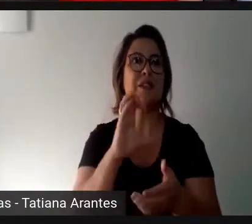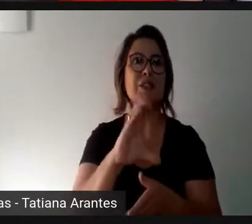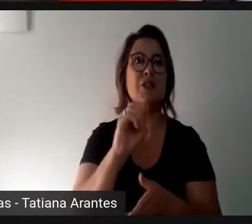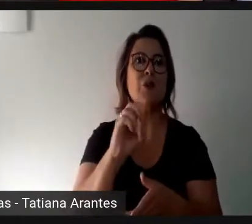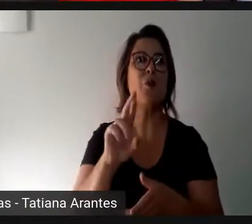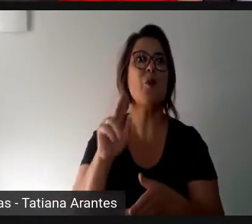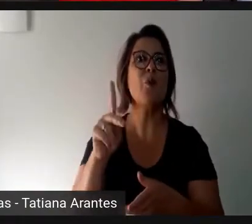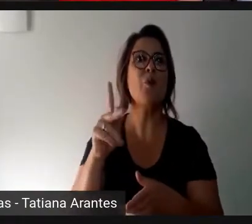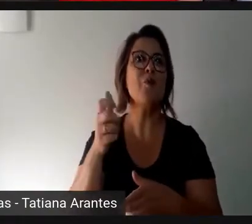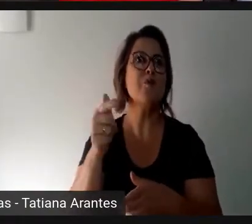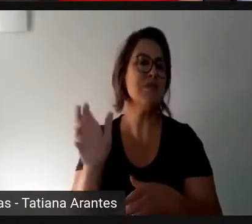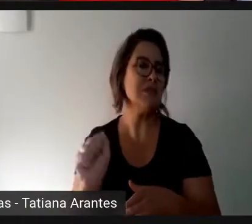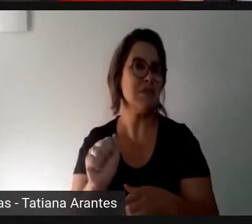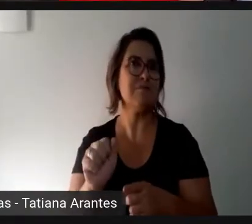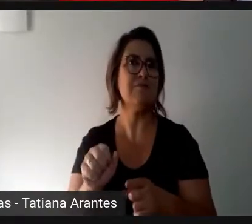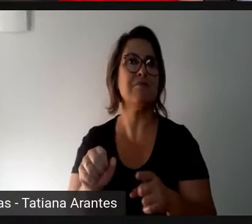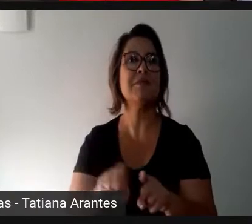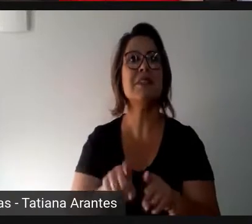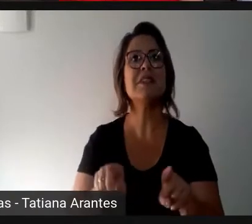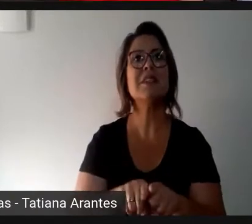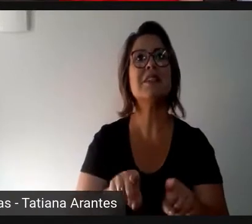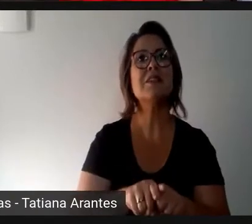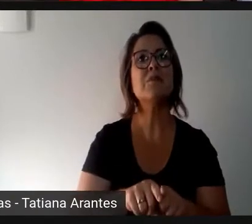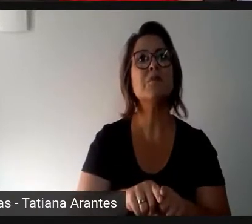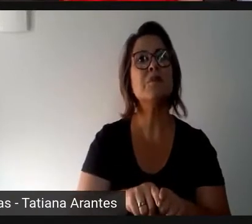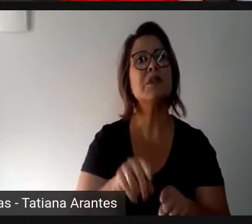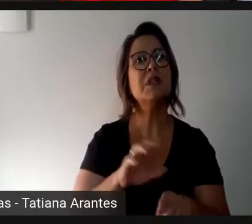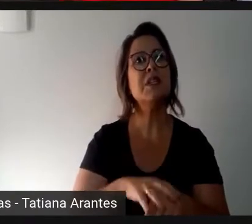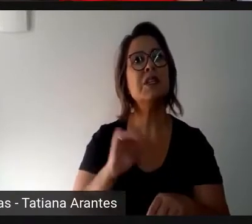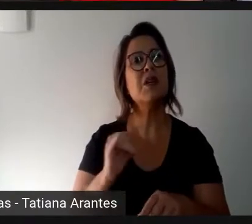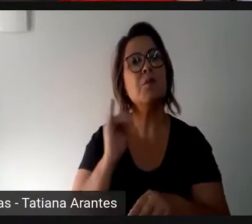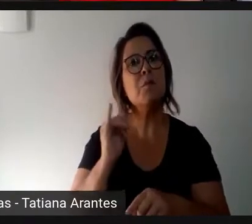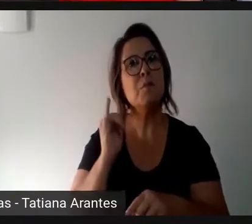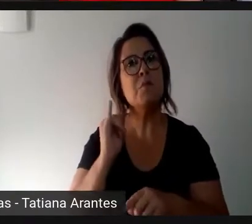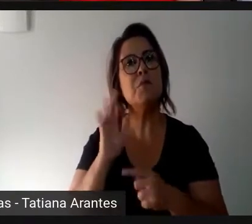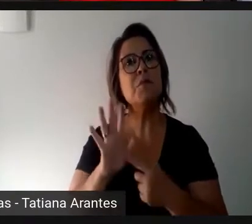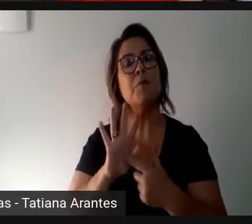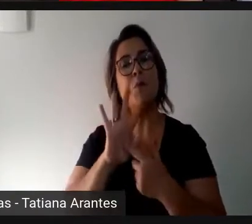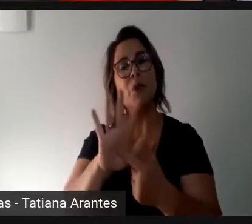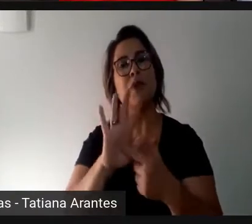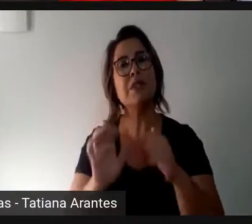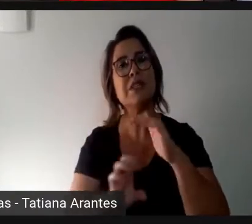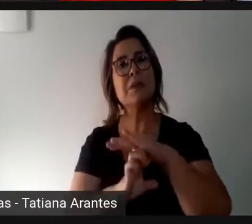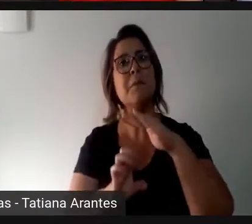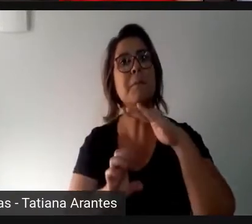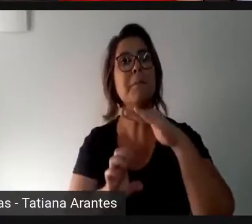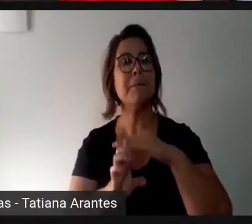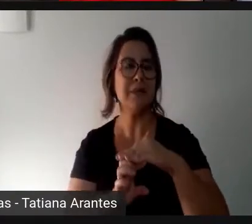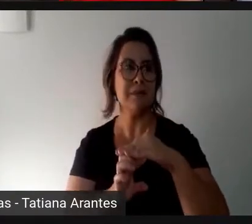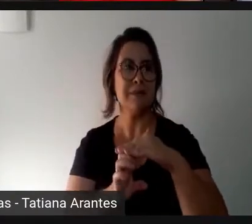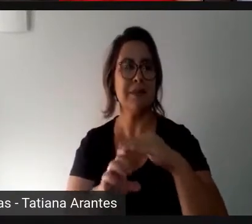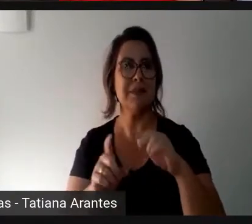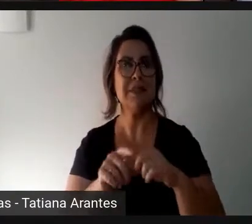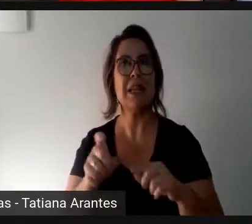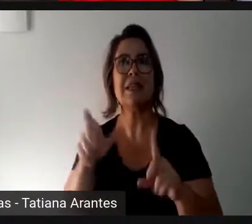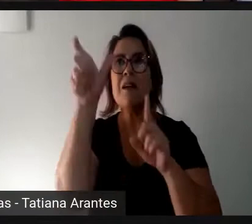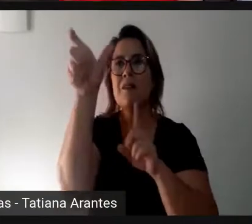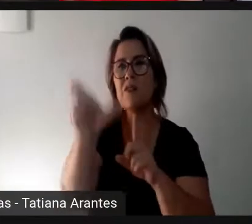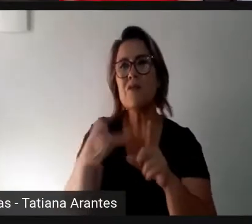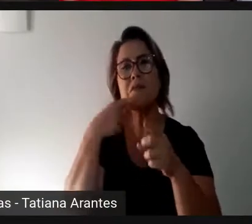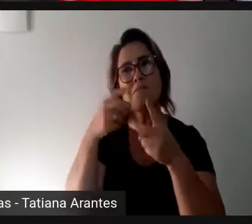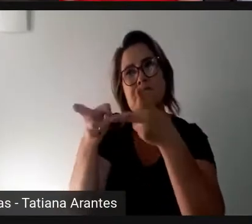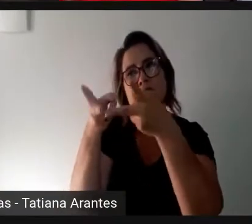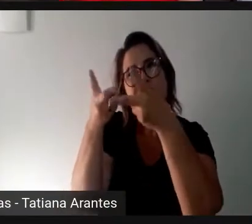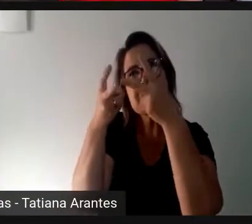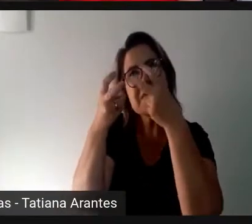das penas. E, além disso, há uma importante componente na imagem da empresa. A empresa, então, ela passa uma imagem de confiabilidade, né?